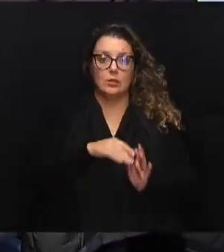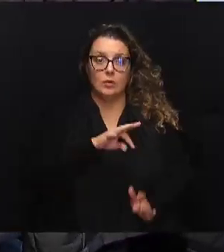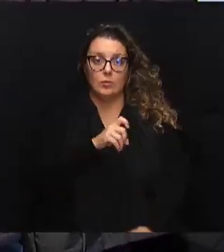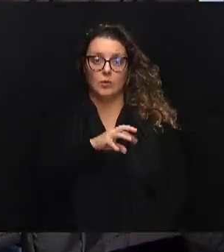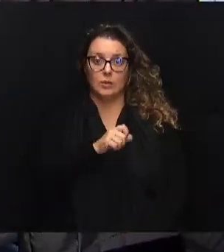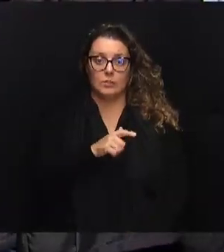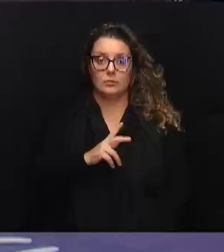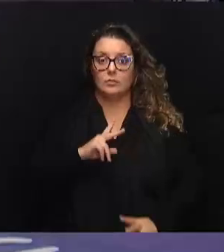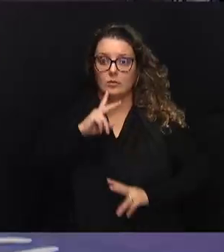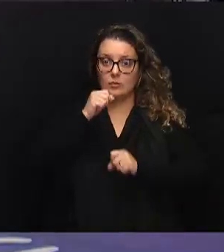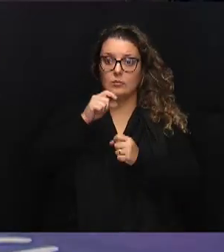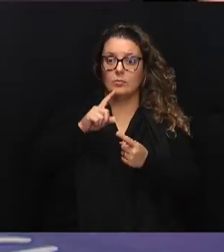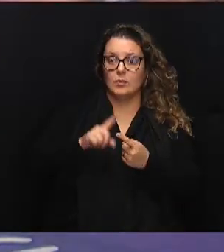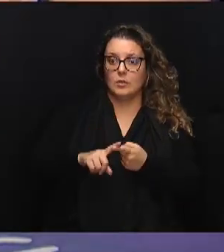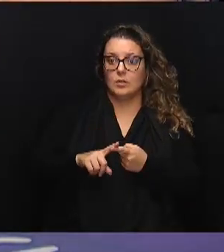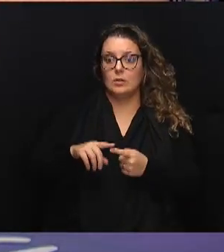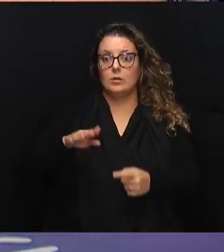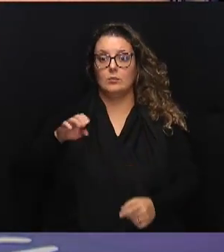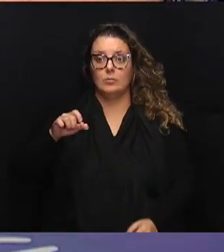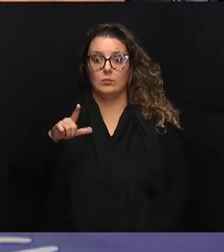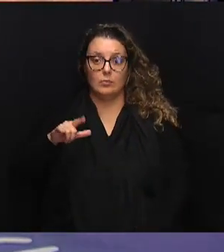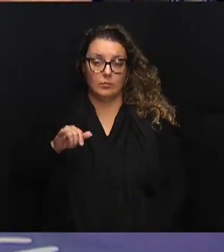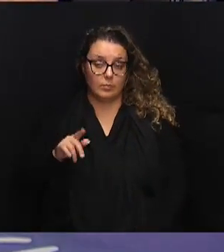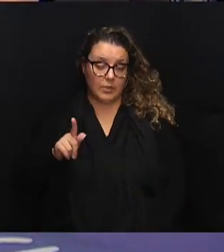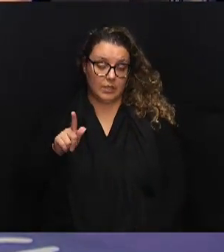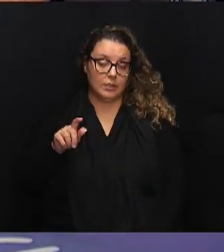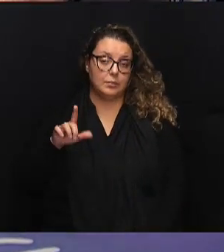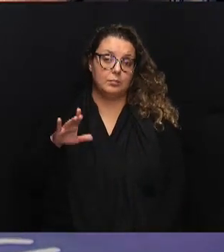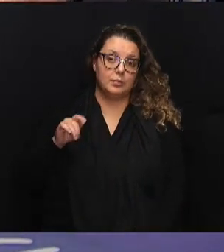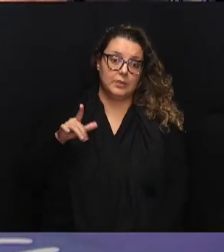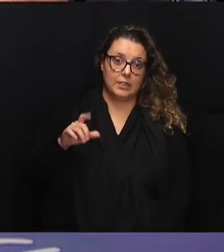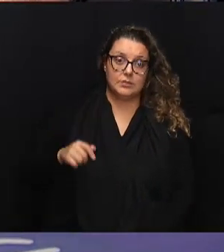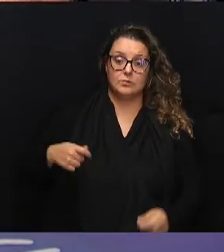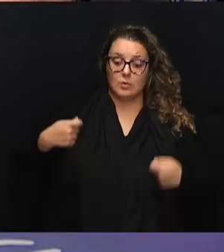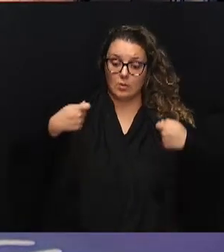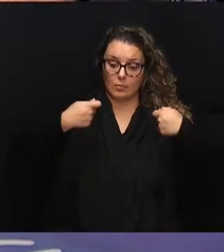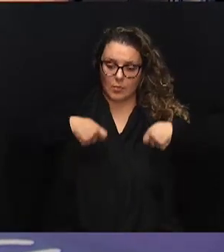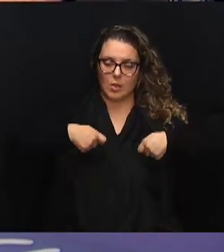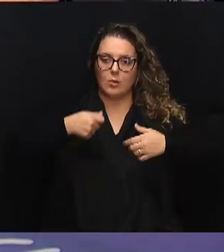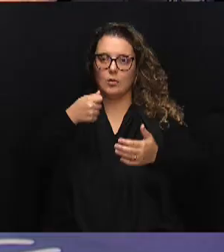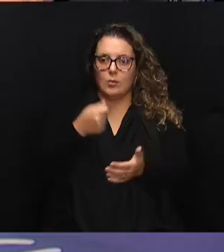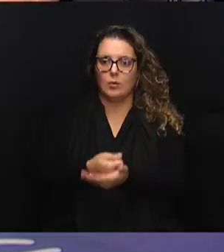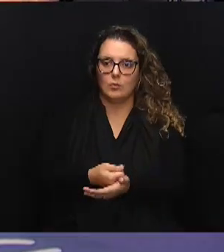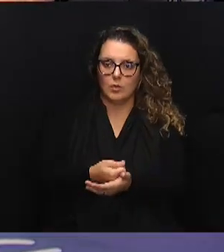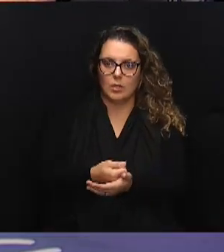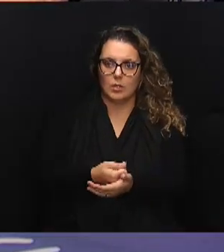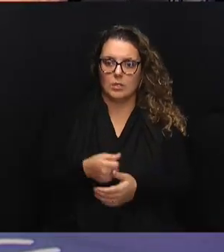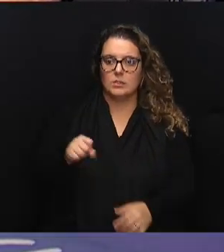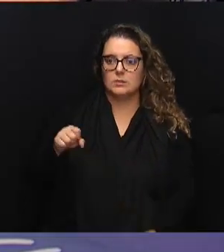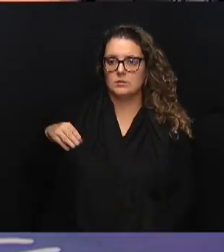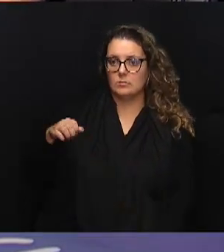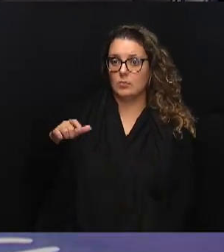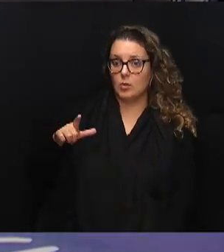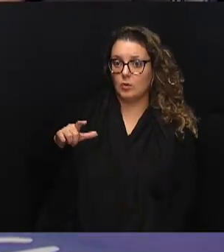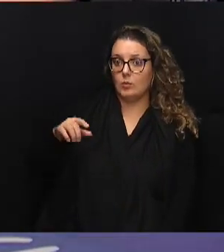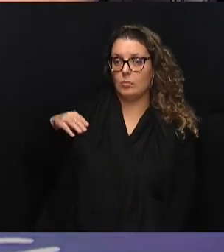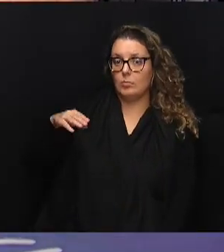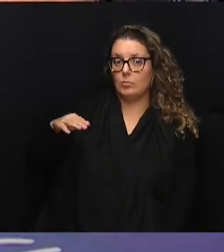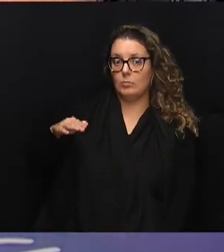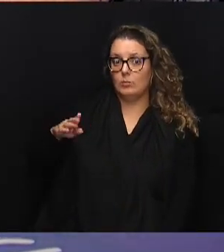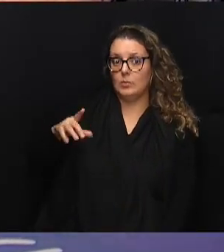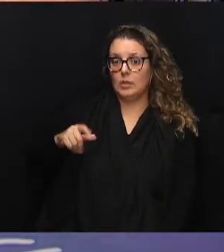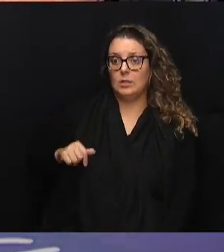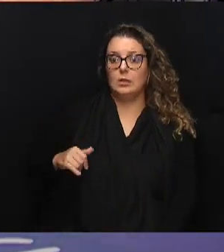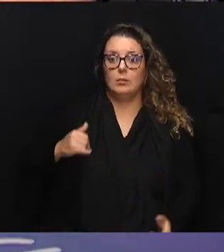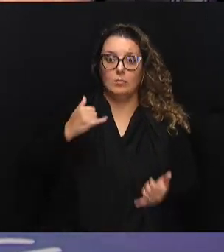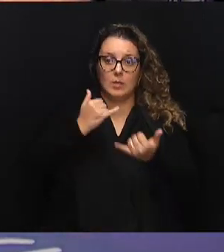forte. Então, a gente tem o small blind e big blind, que são as posições que fazem as apostas obrigatórias. Então o small blind sempre metade do valor que está determinado na